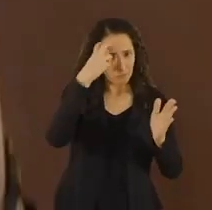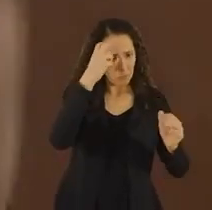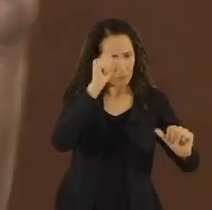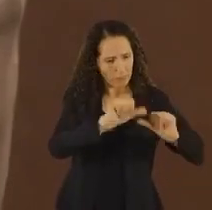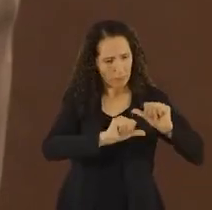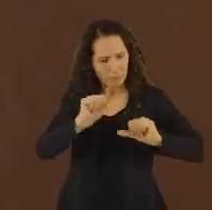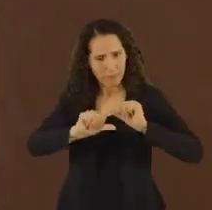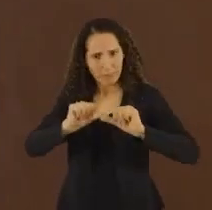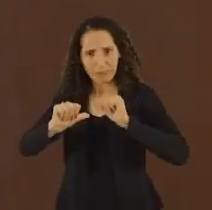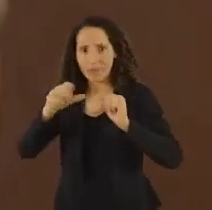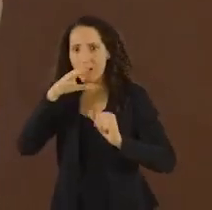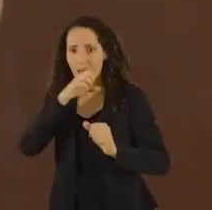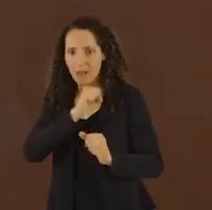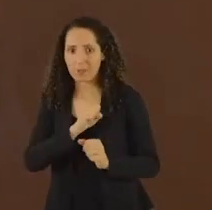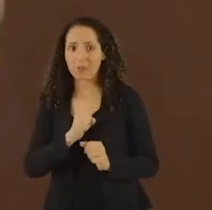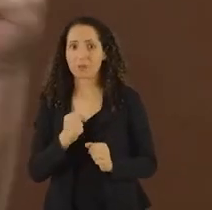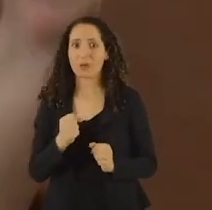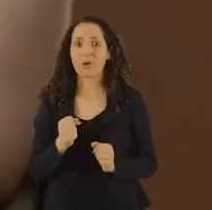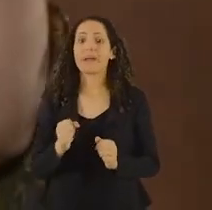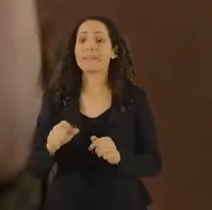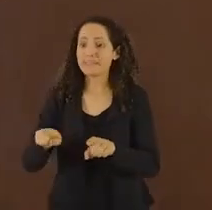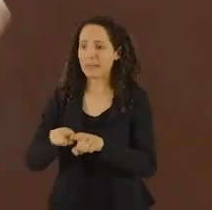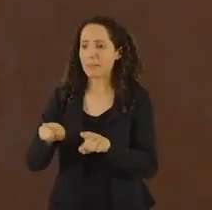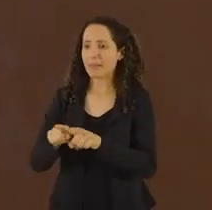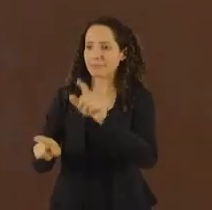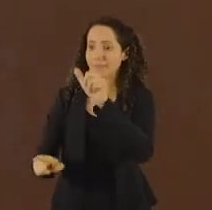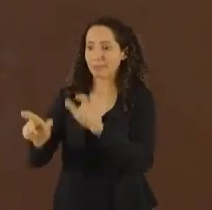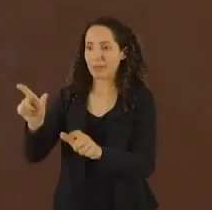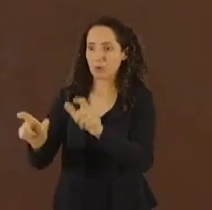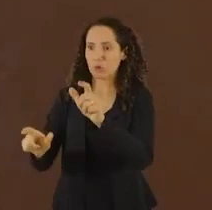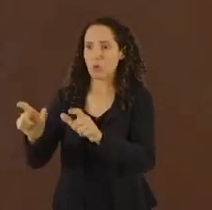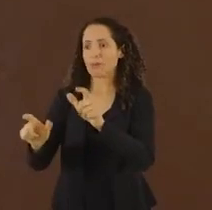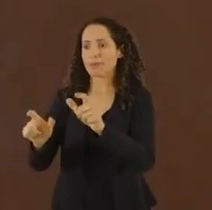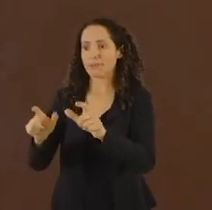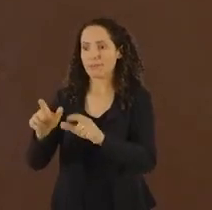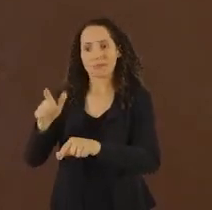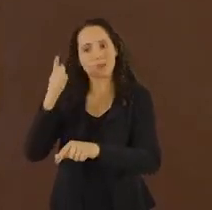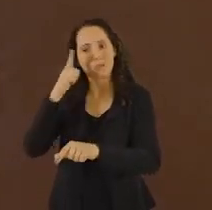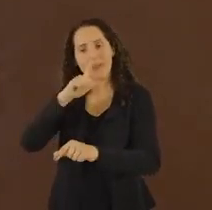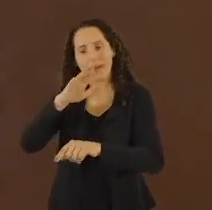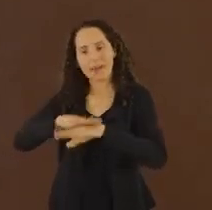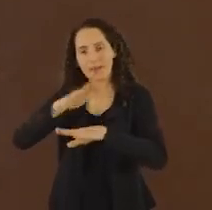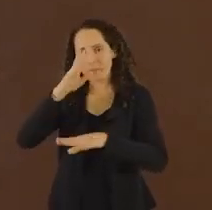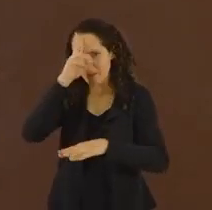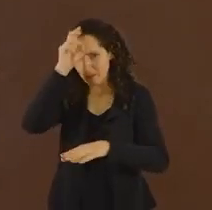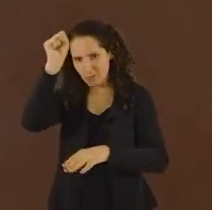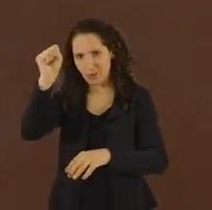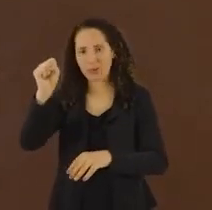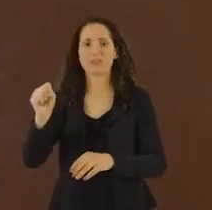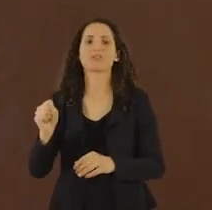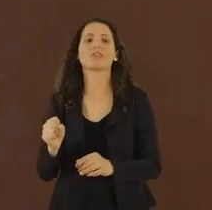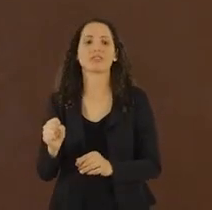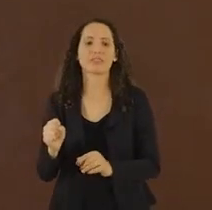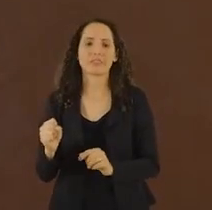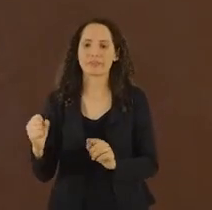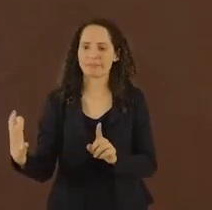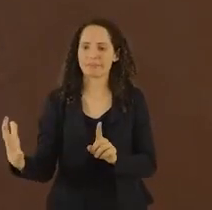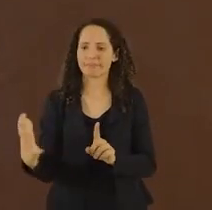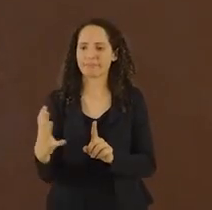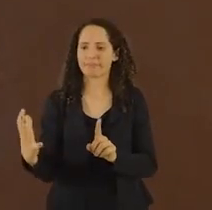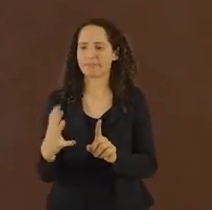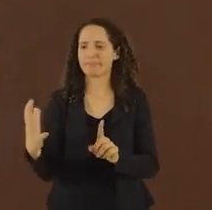os movimentos de resistência identitário se fortalecem desse lado é para resistir essa